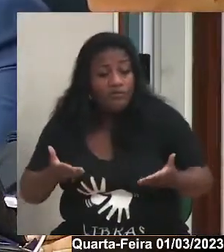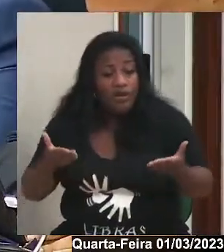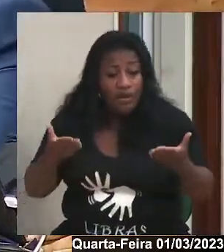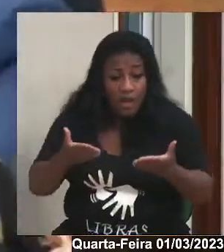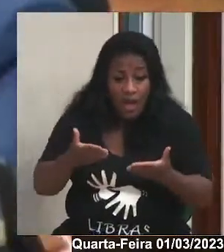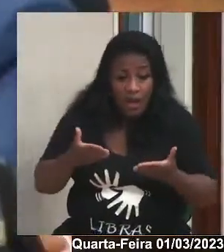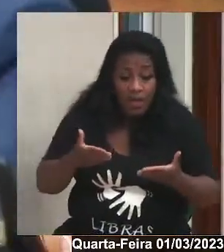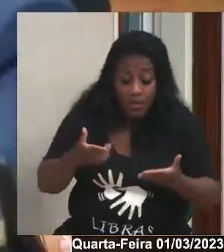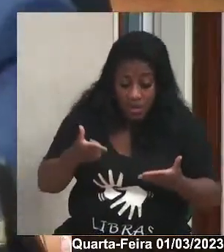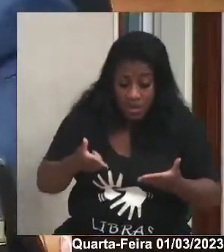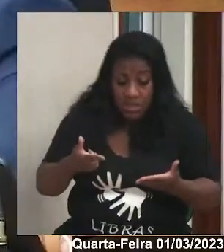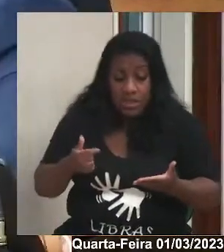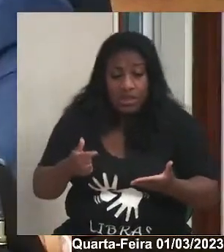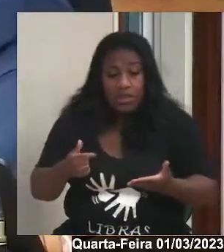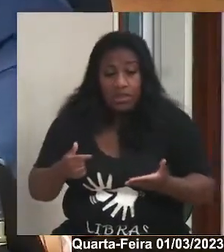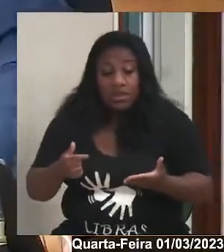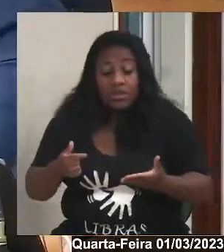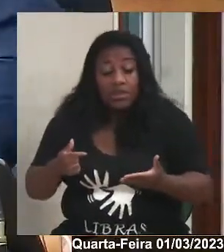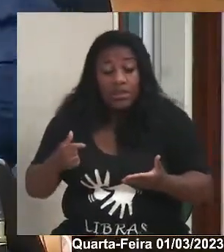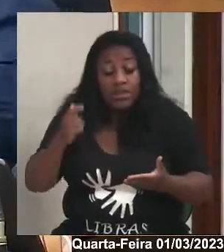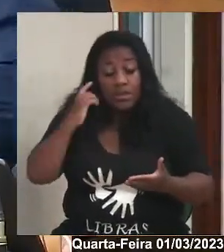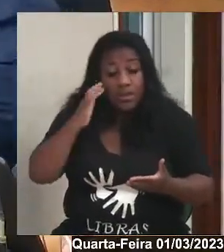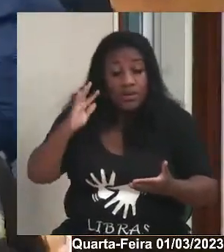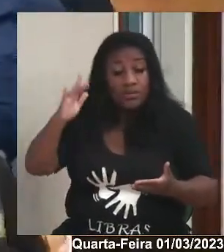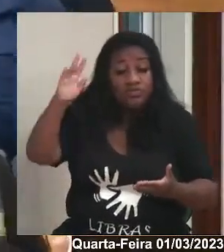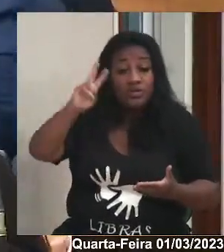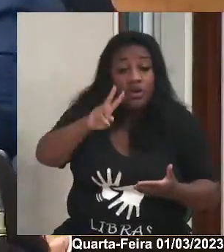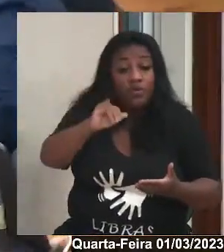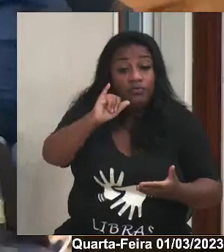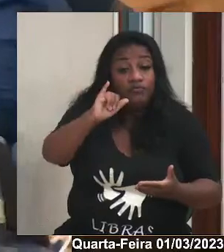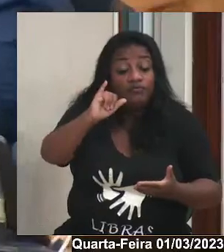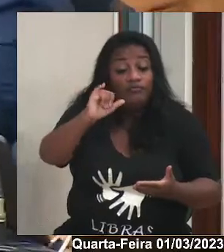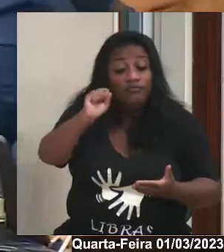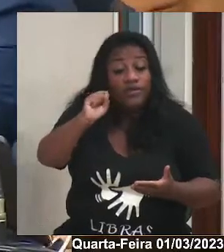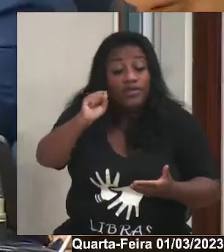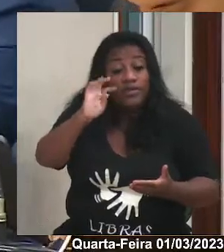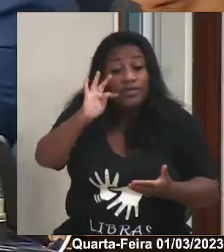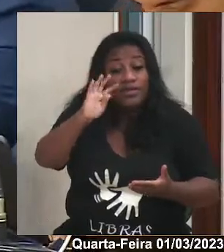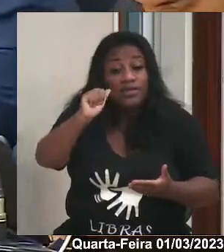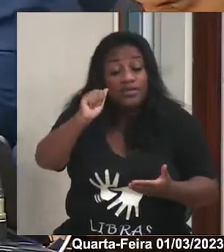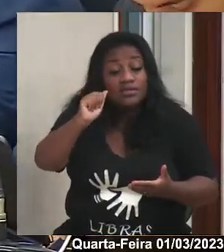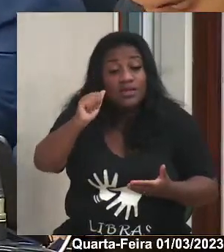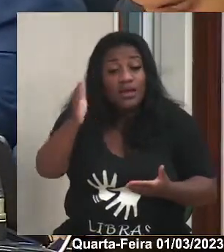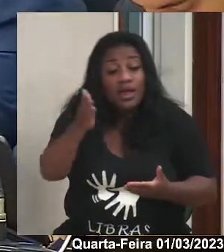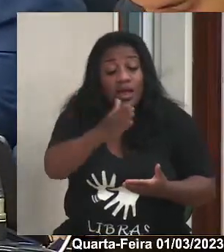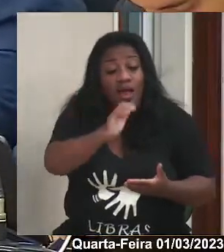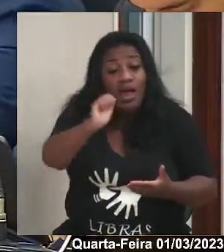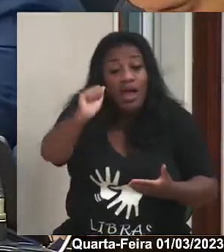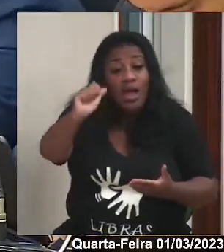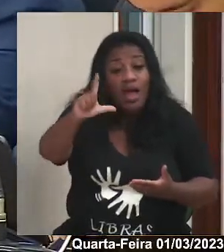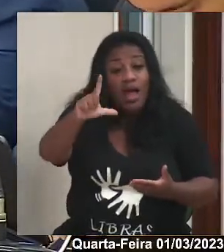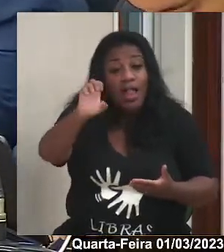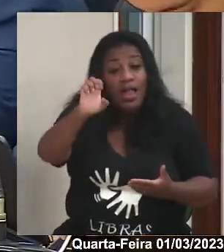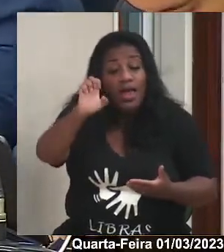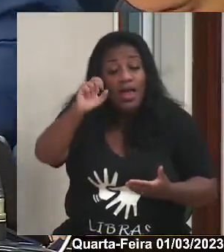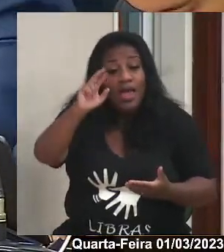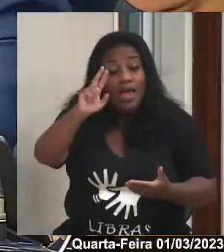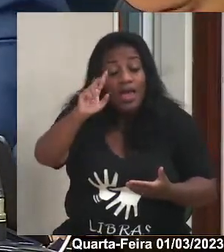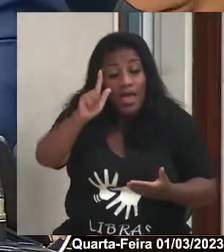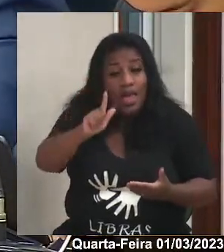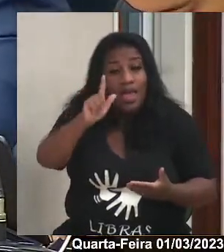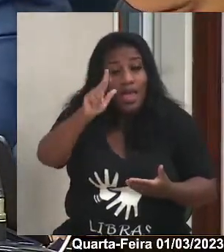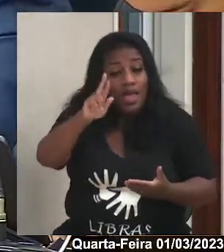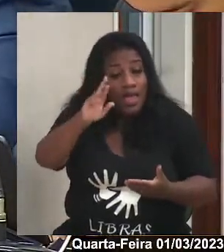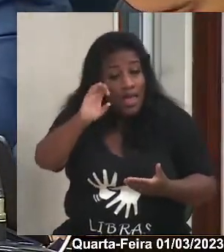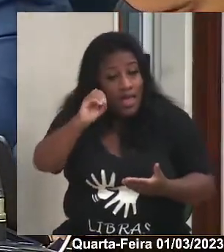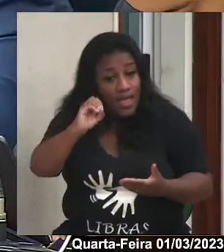está sofrendo agora com essa região. O pessoal do Vista Alegre sofre há mais de 6 anos. A linha que foi retirada aqui antigamente